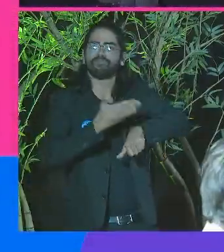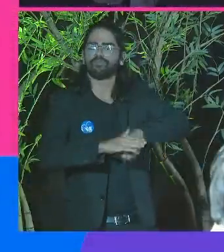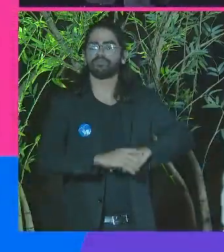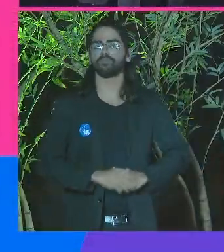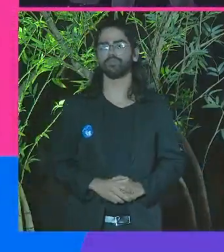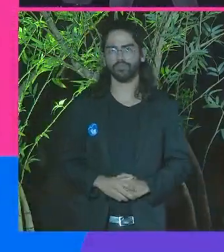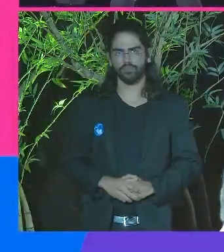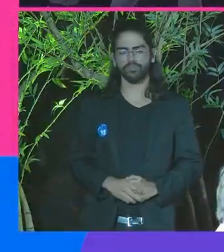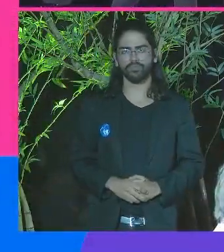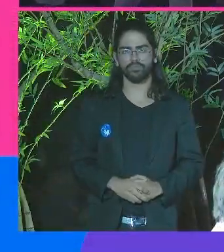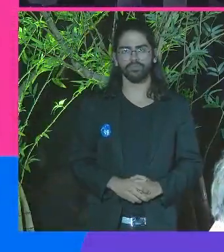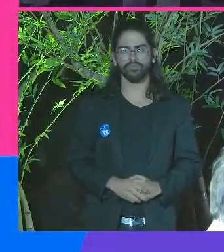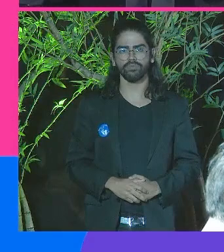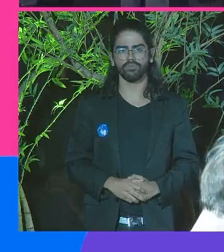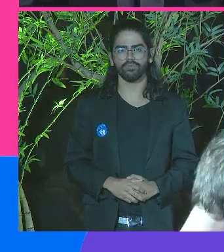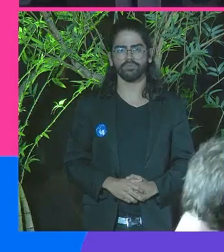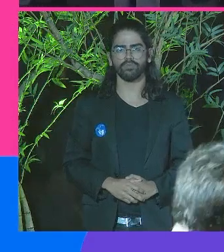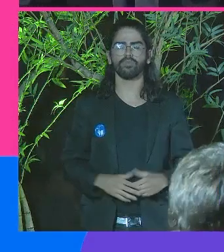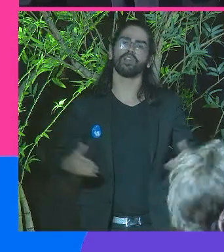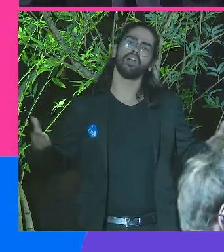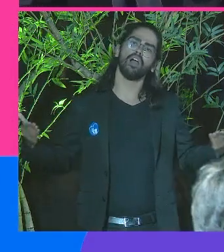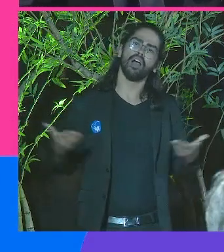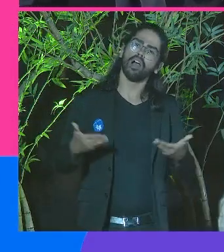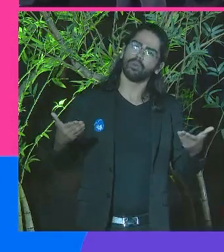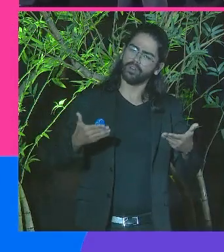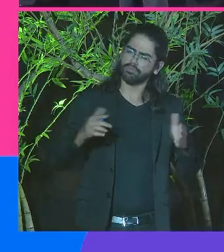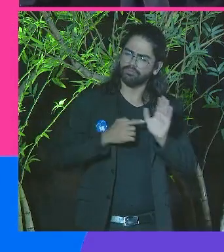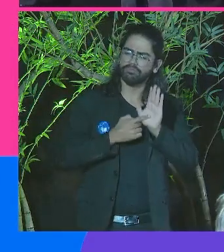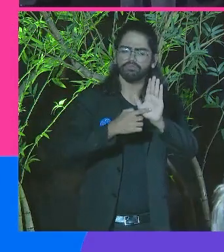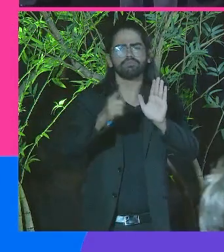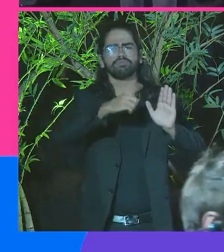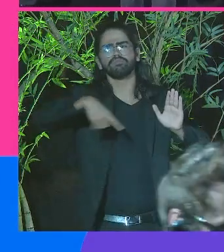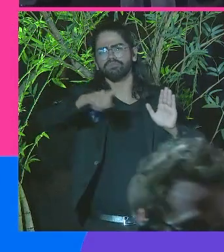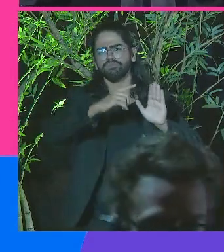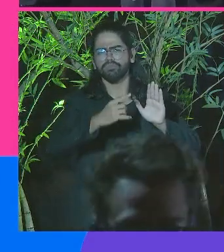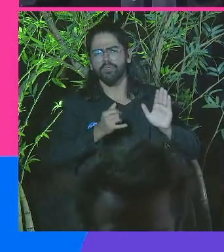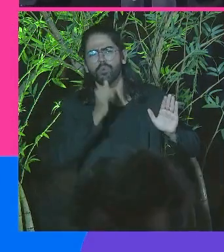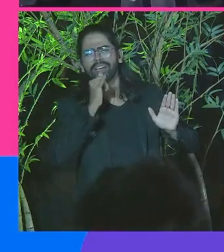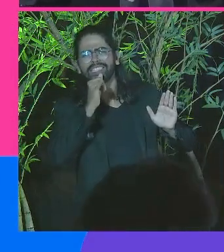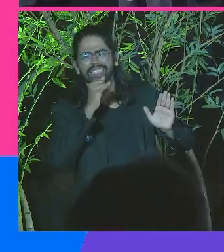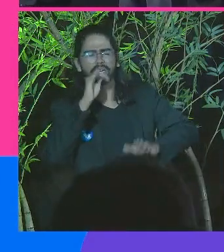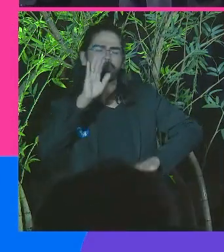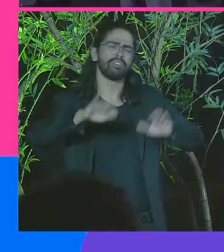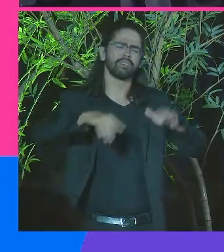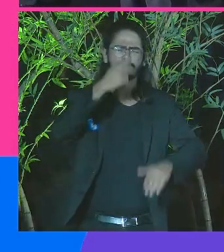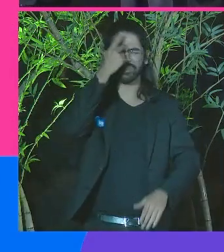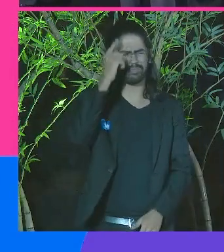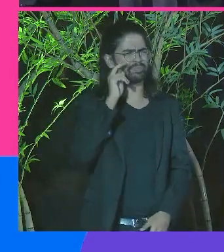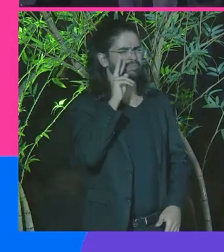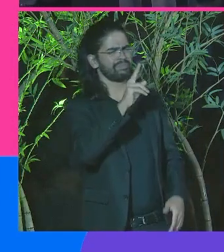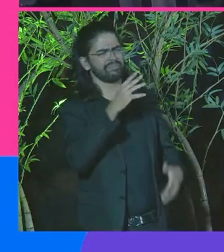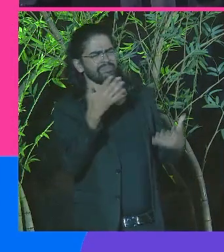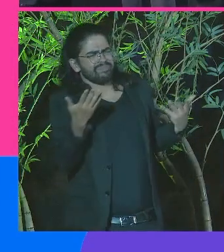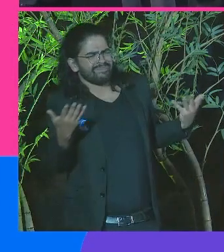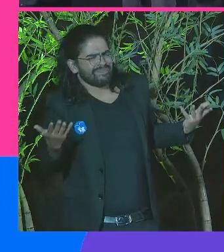queria trazer para vocês aqui um exemplo de um impacto como esse, porque tem gente que pode estar me ouvindo e falar, tá, eu não tenho